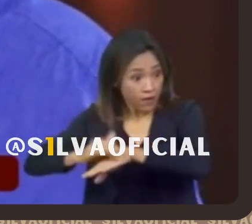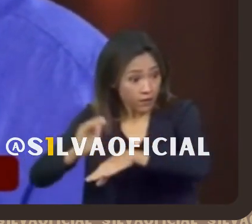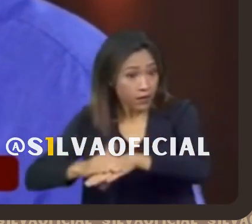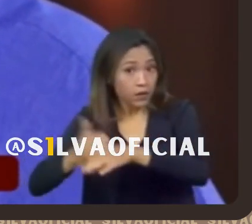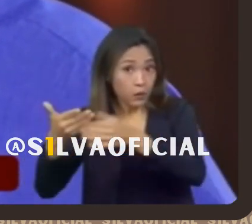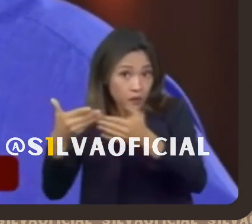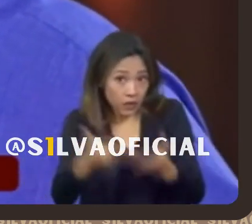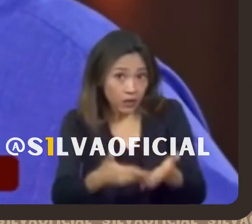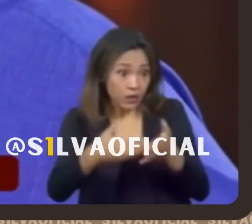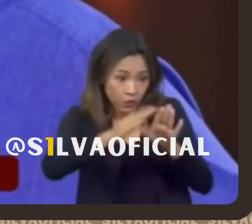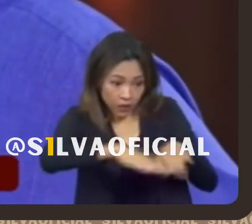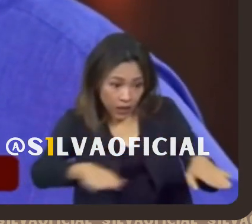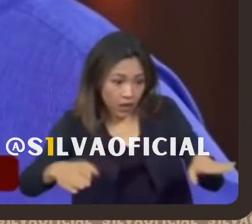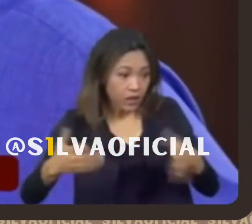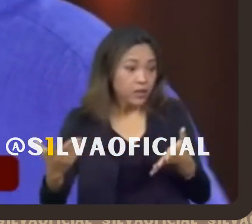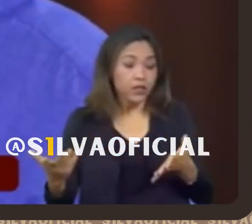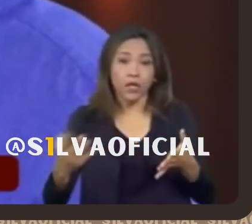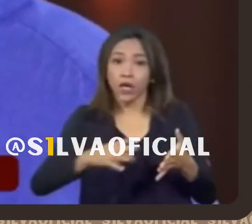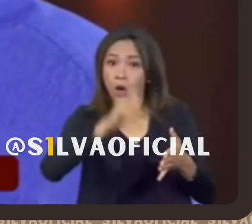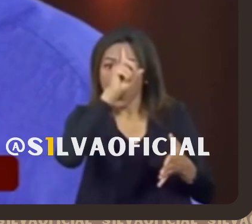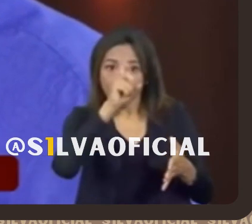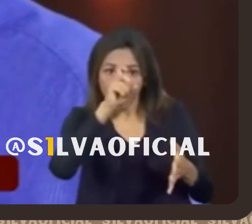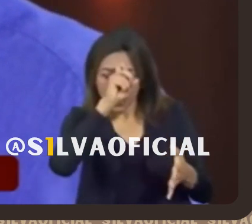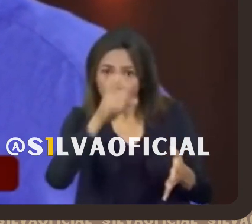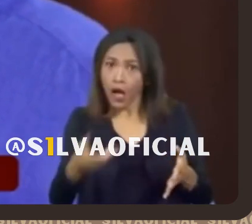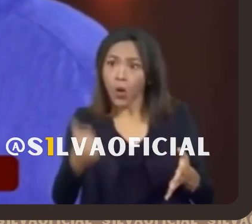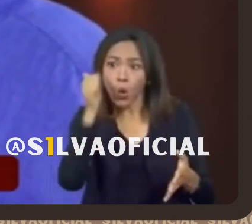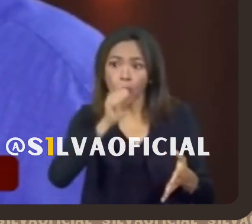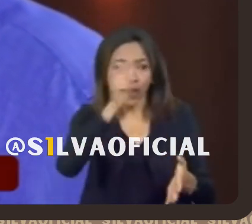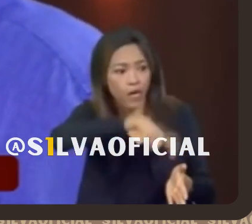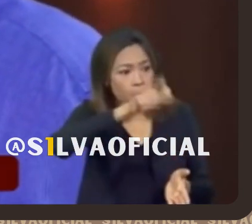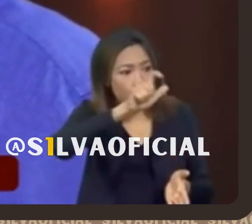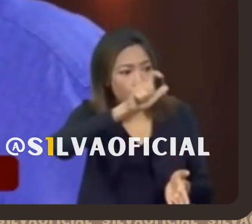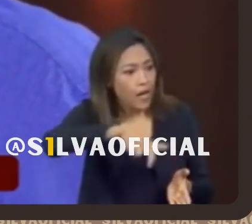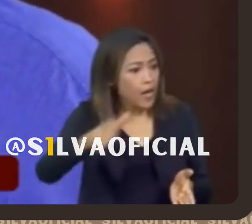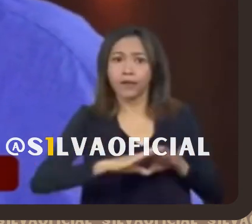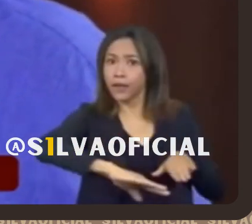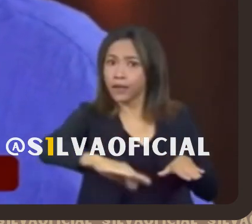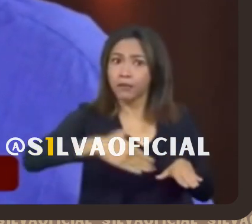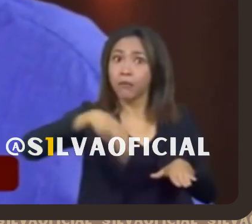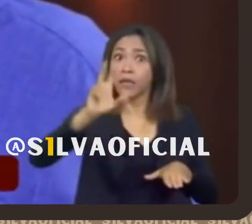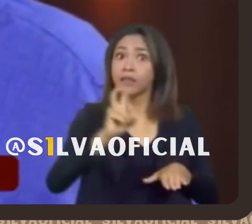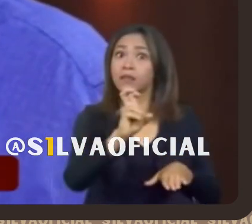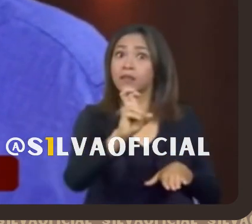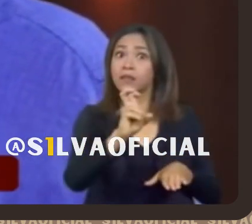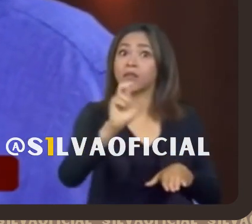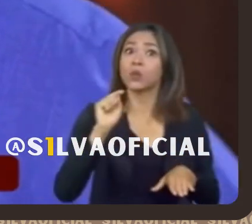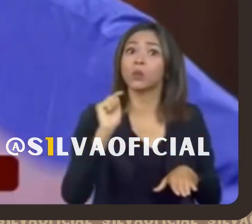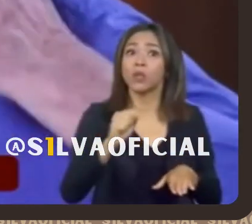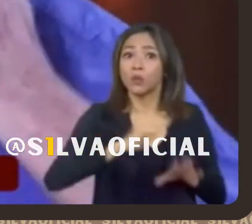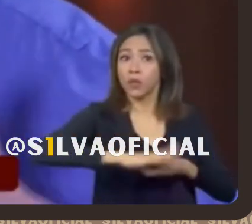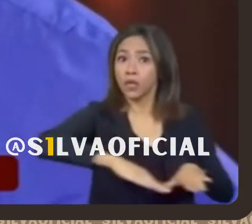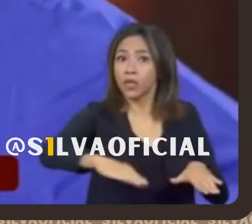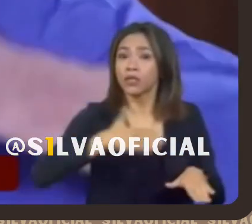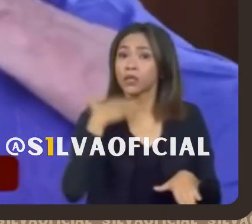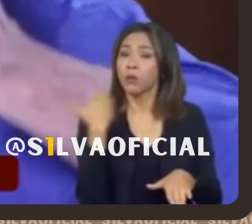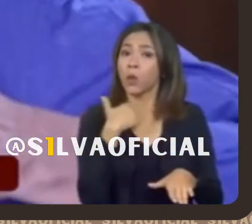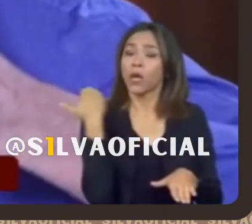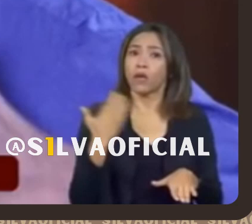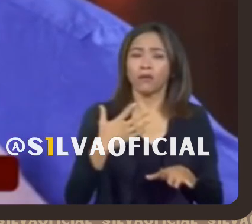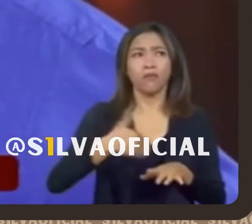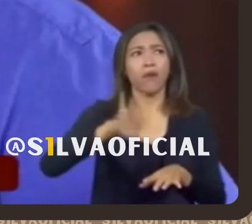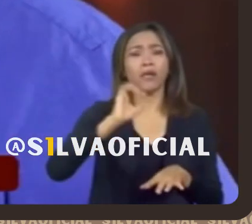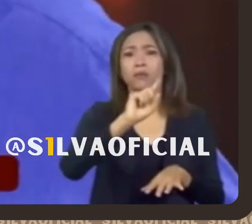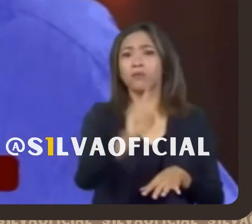com Hospital sabe com mulheres e com crianças são mais de 5000 crianças que já morreram tem mais 12